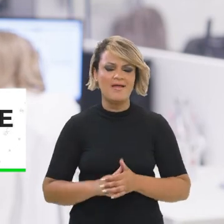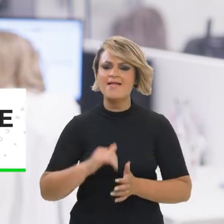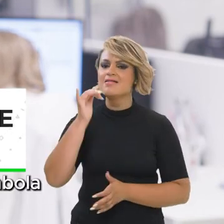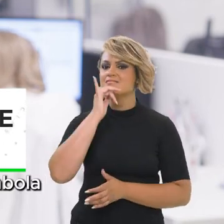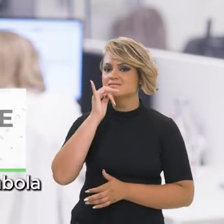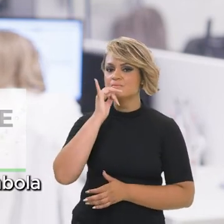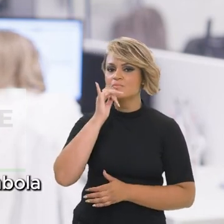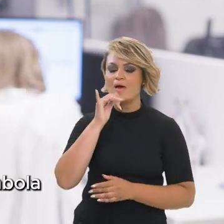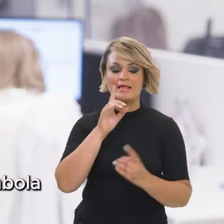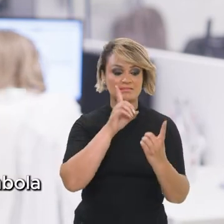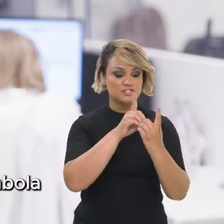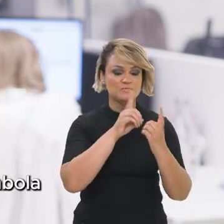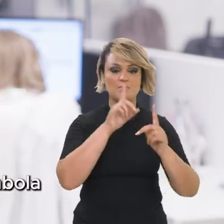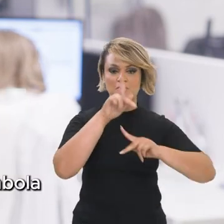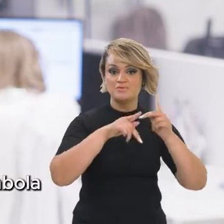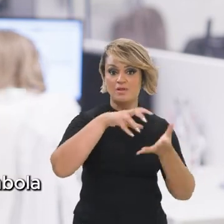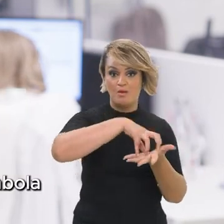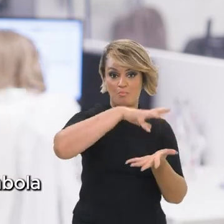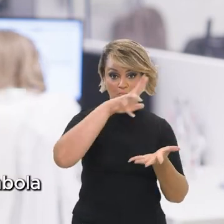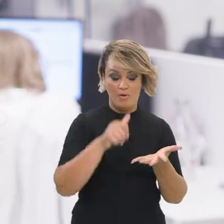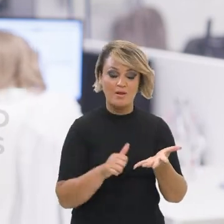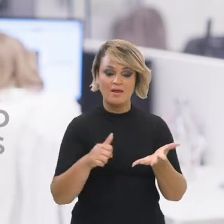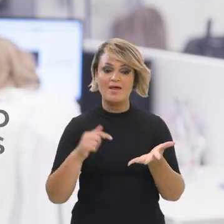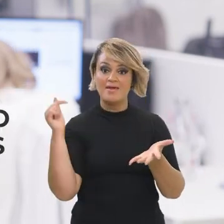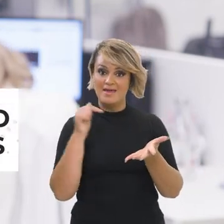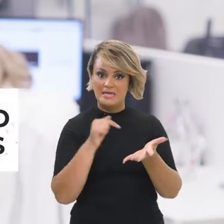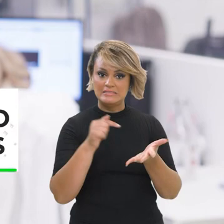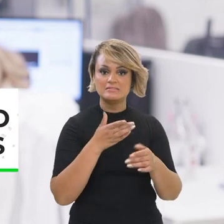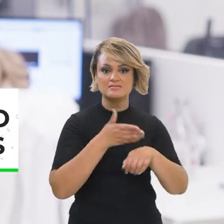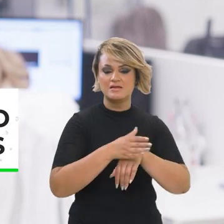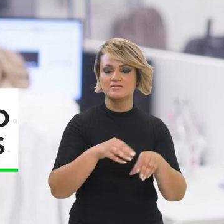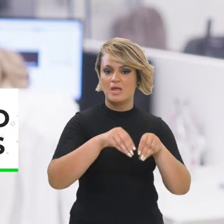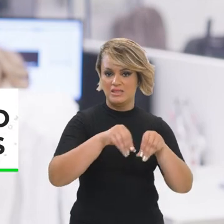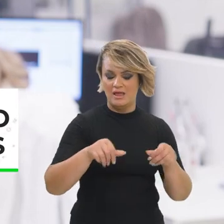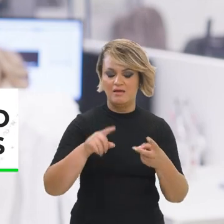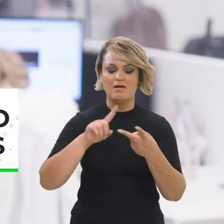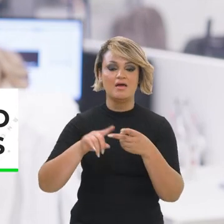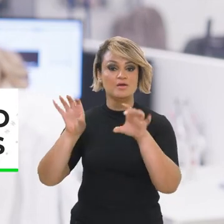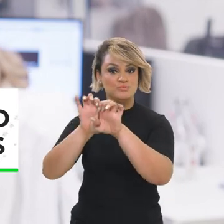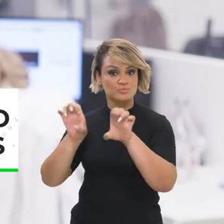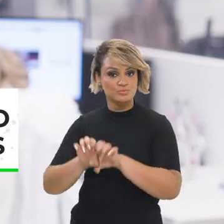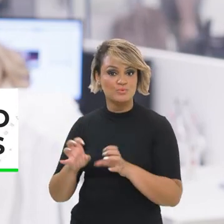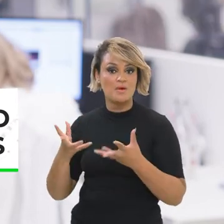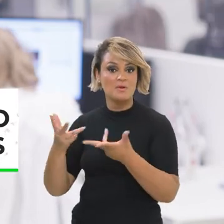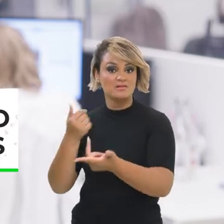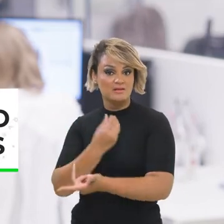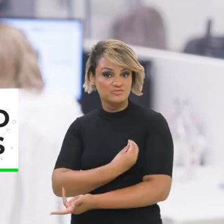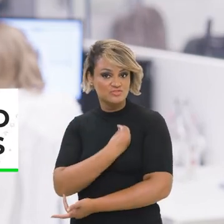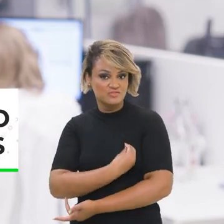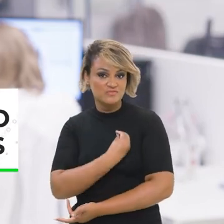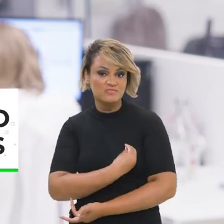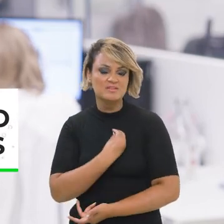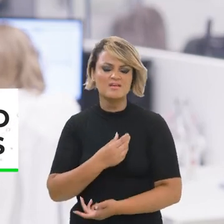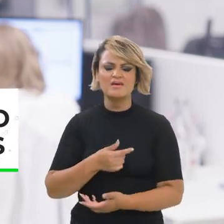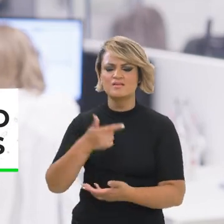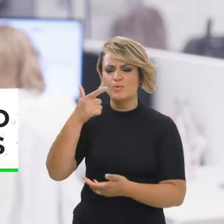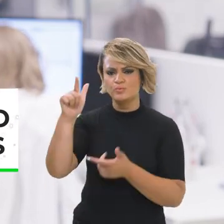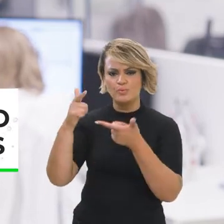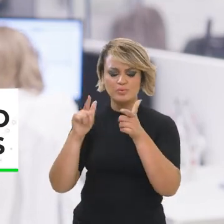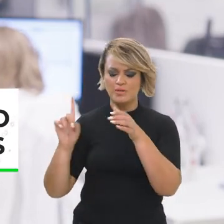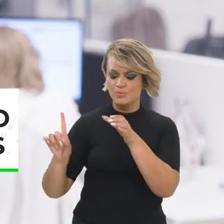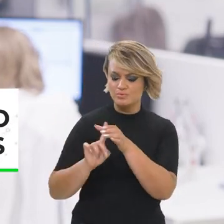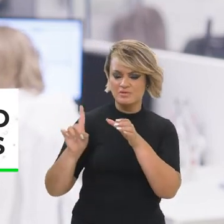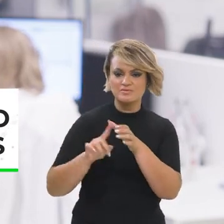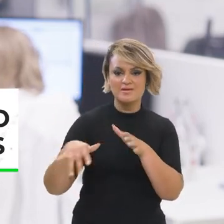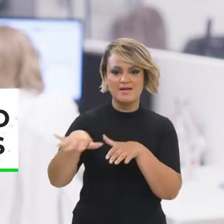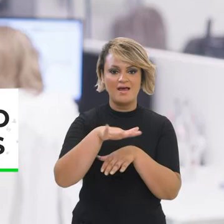Entre as medidas estão o atendimento à população quilombola no acesso à terra, infraestrutura e qualidade de vida, além da inclusão